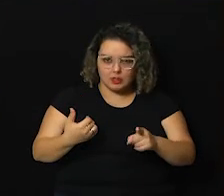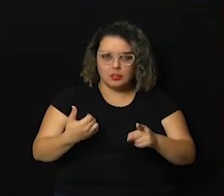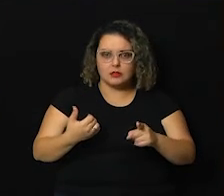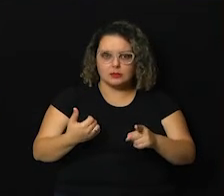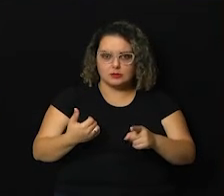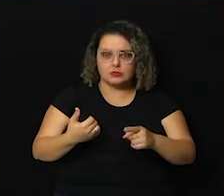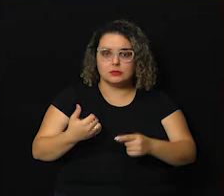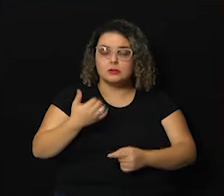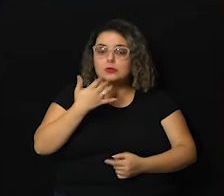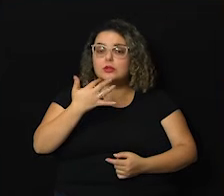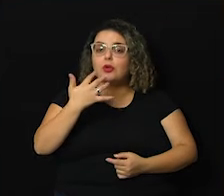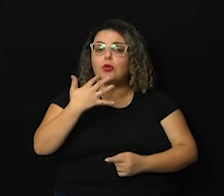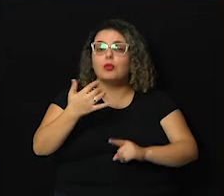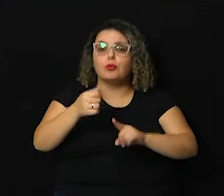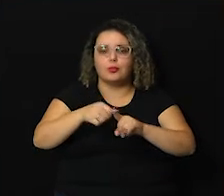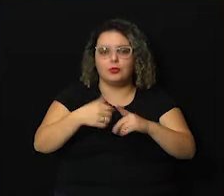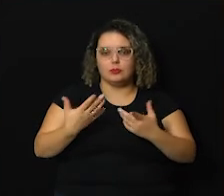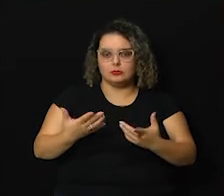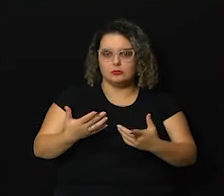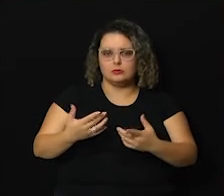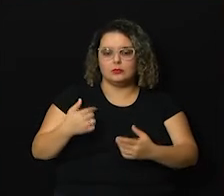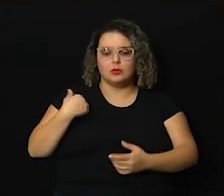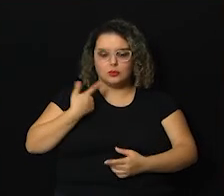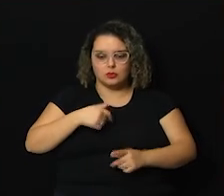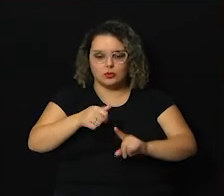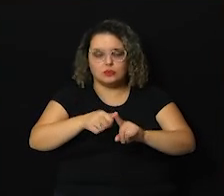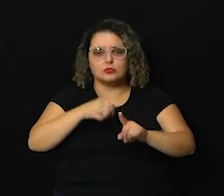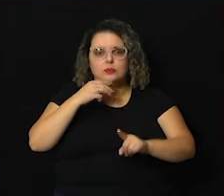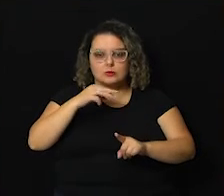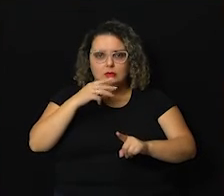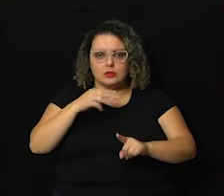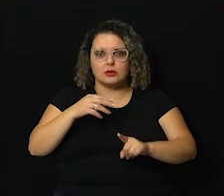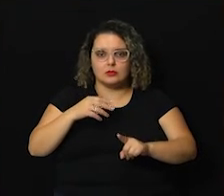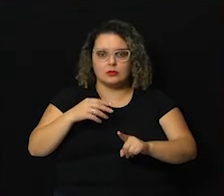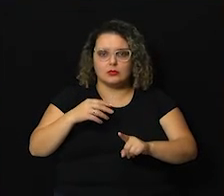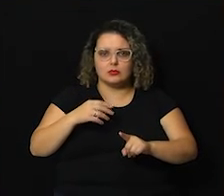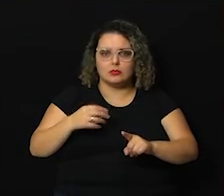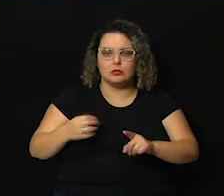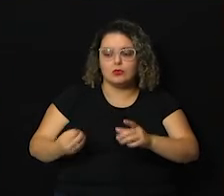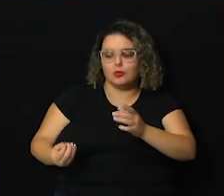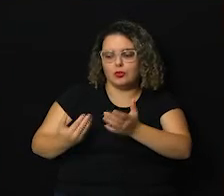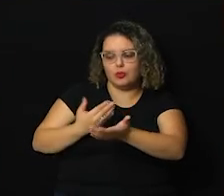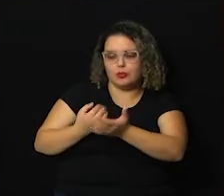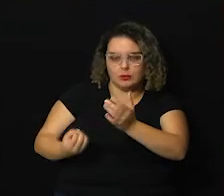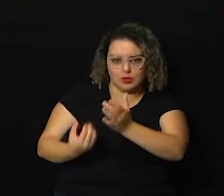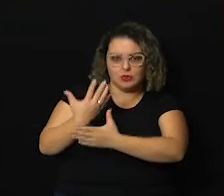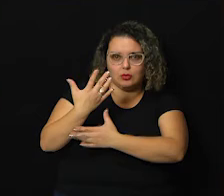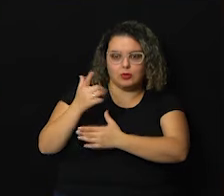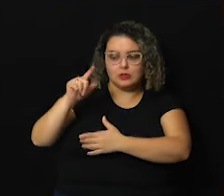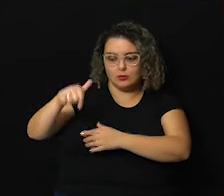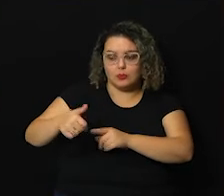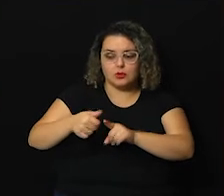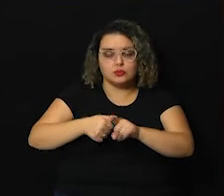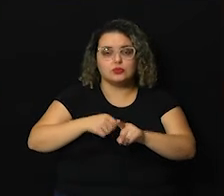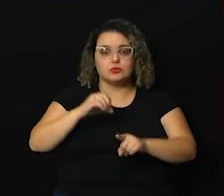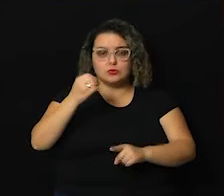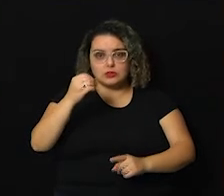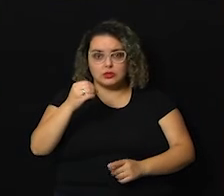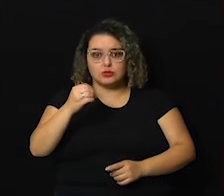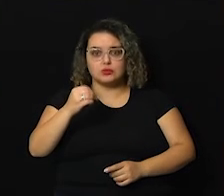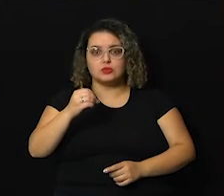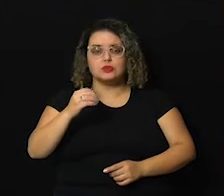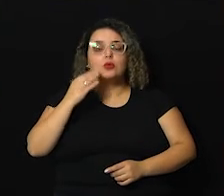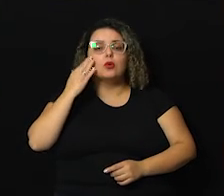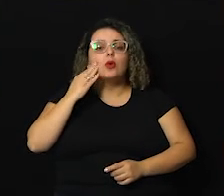deu cor ao mês, quer dizer, o nosso março vermelho é derivativo aí do Outubro Rosa, do Novembro Azul, do câncer da próstata,